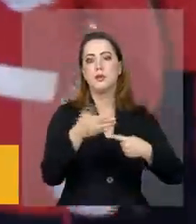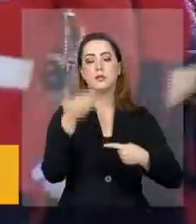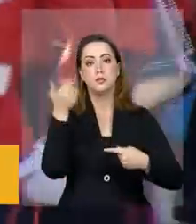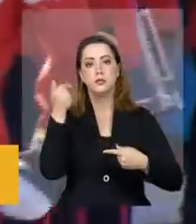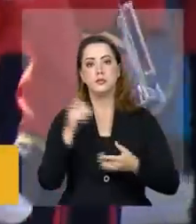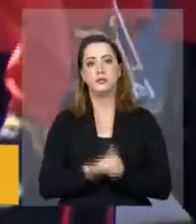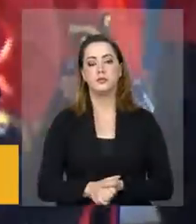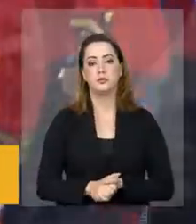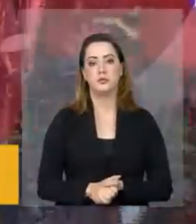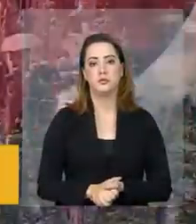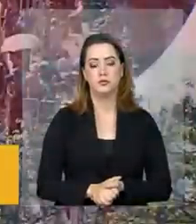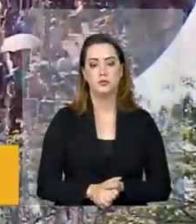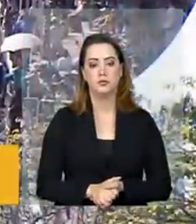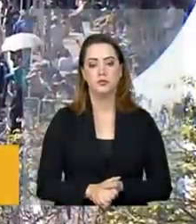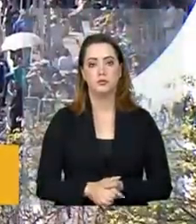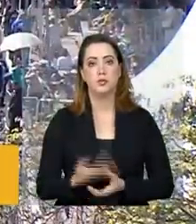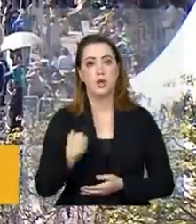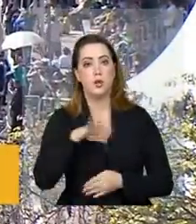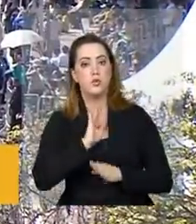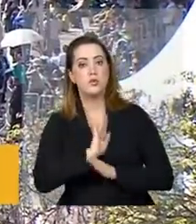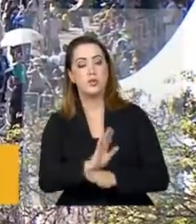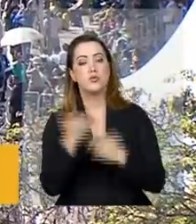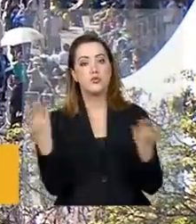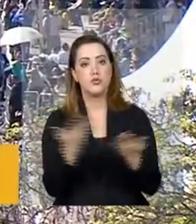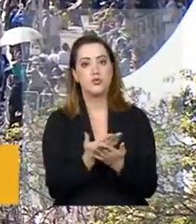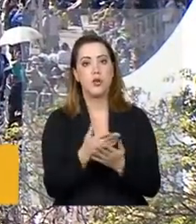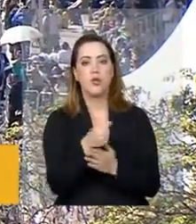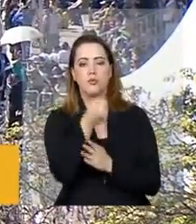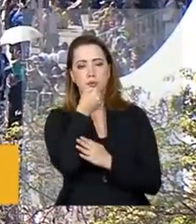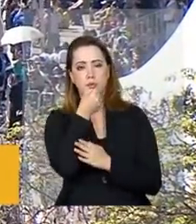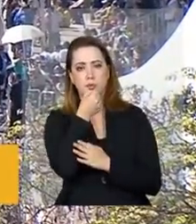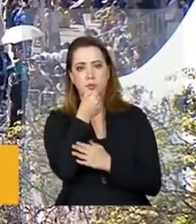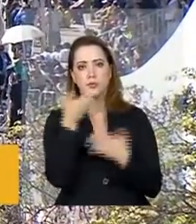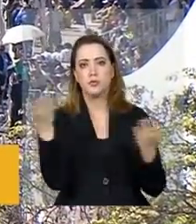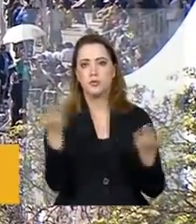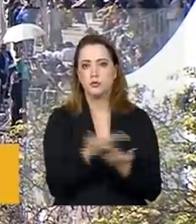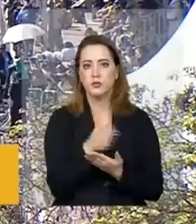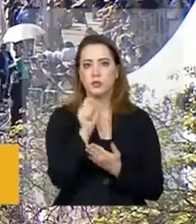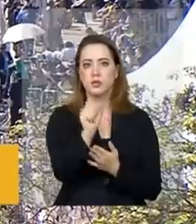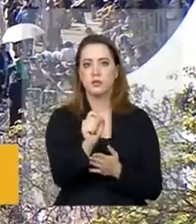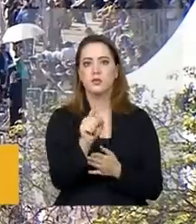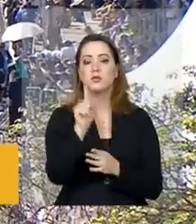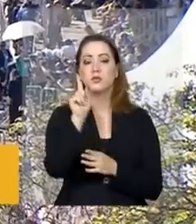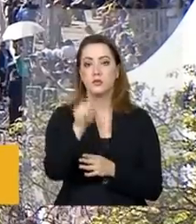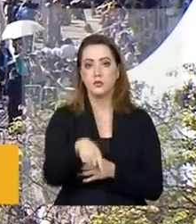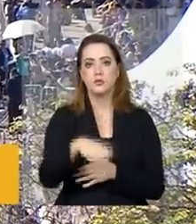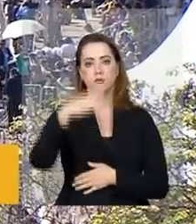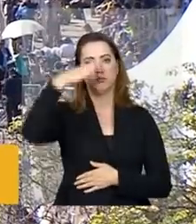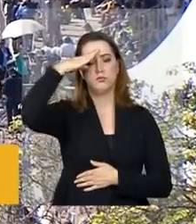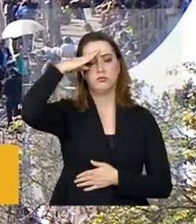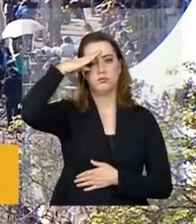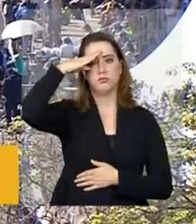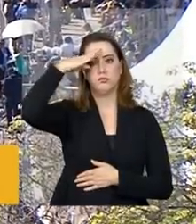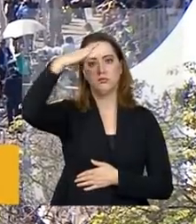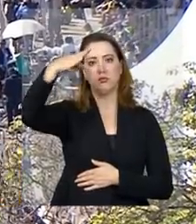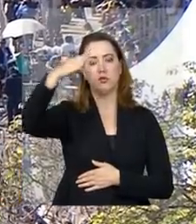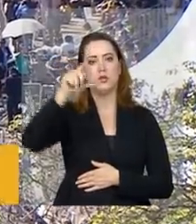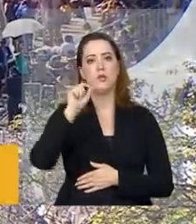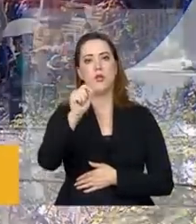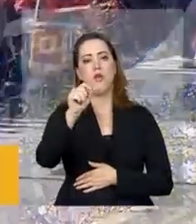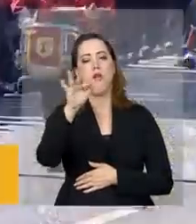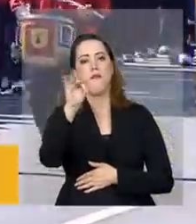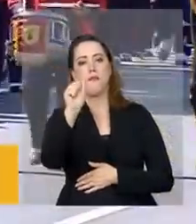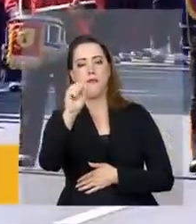napoleônicas. Quem nos ajuda agora com os comentários aqui na nossa transmissão é o capitão de fragata, Fábio